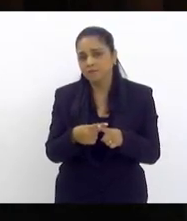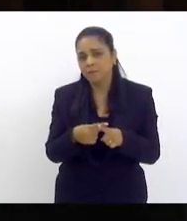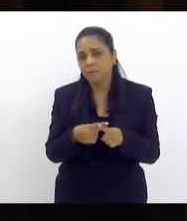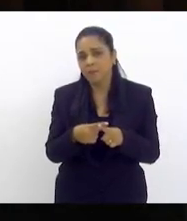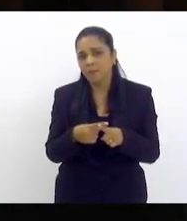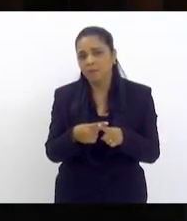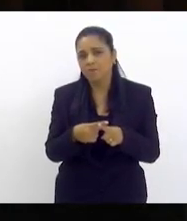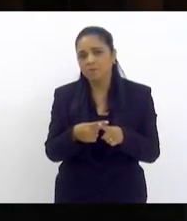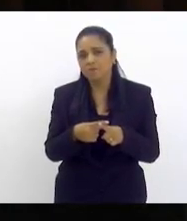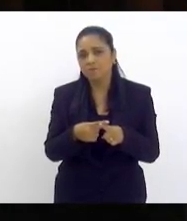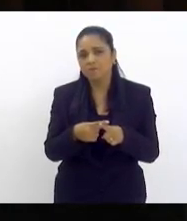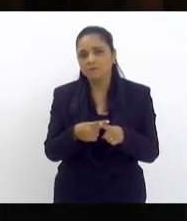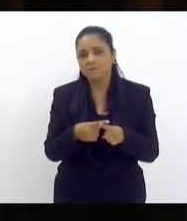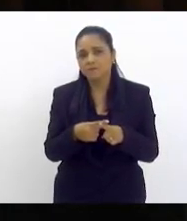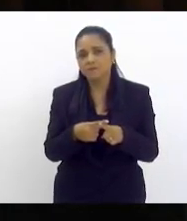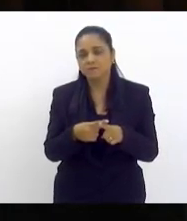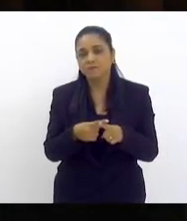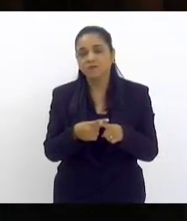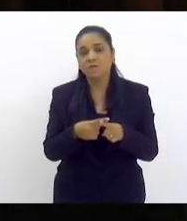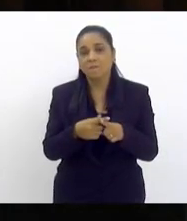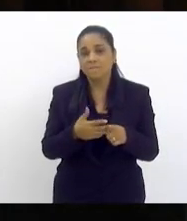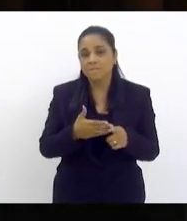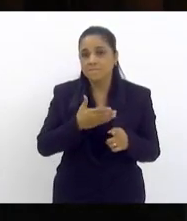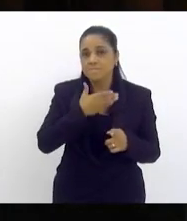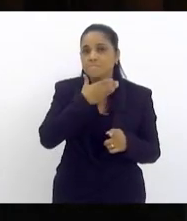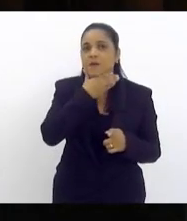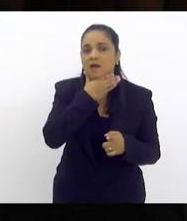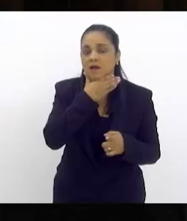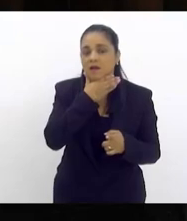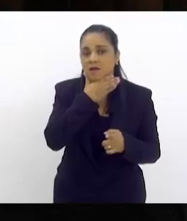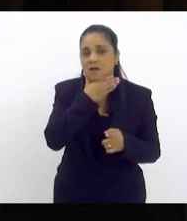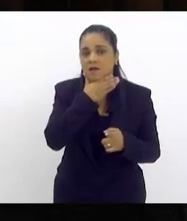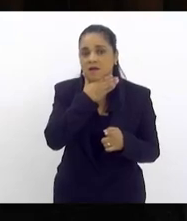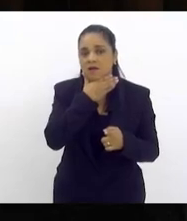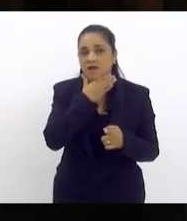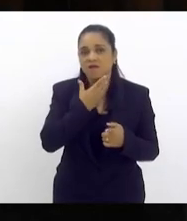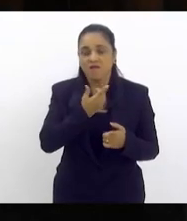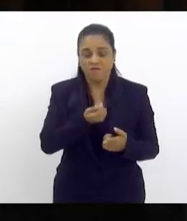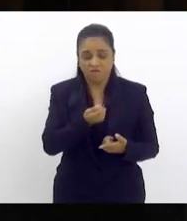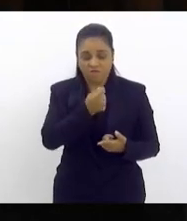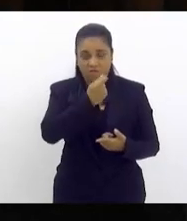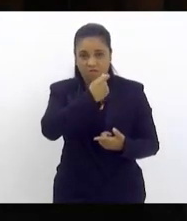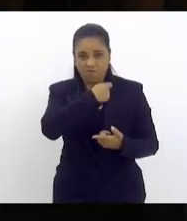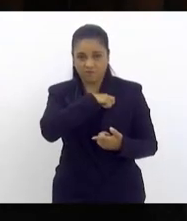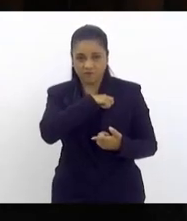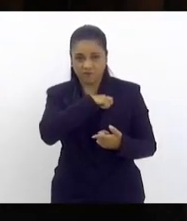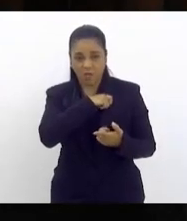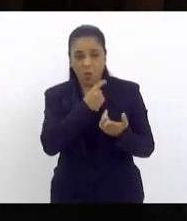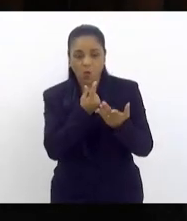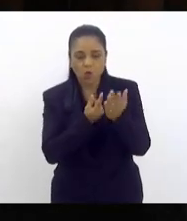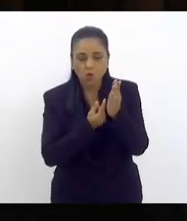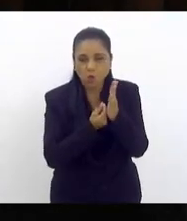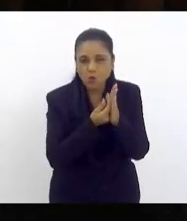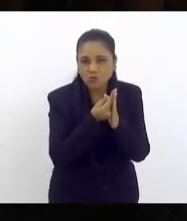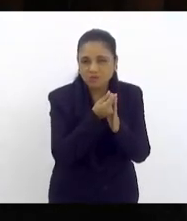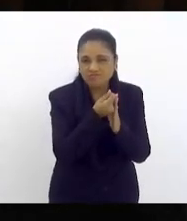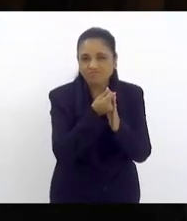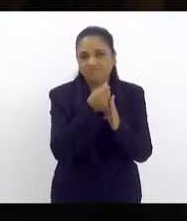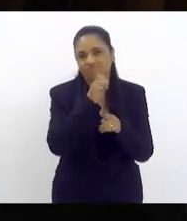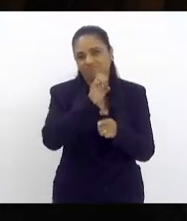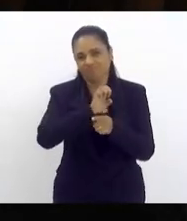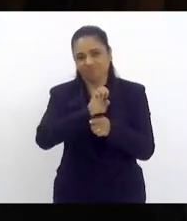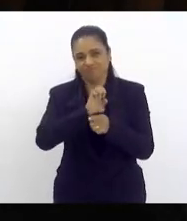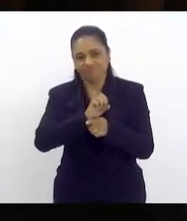aí pré-colapso e abismo fiscal e orçamentário no Rio de Janeiro. Muito